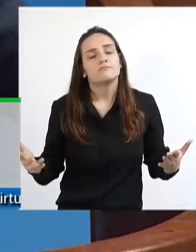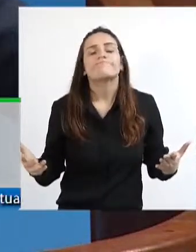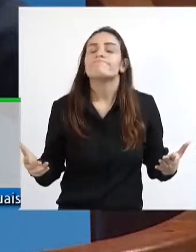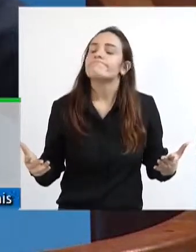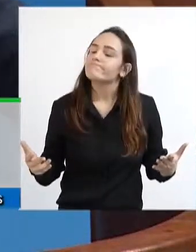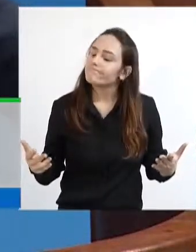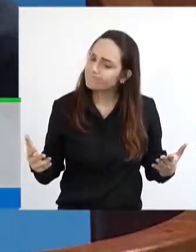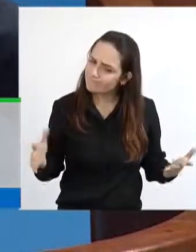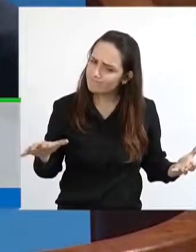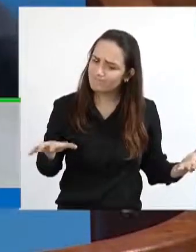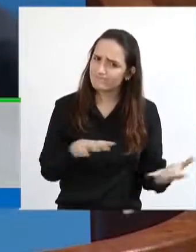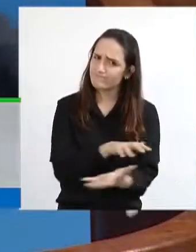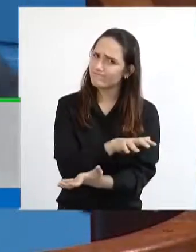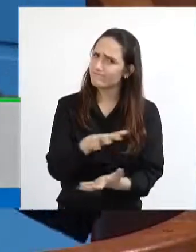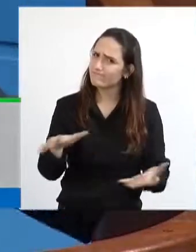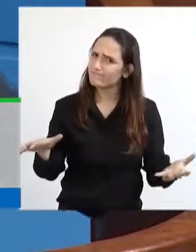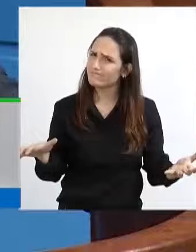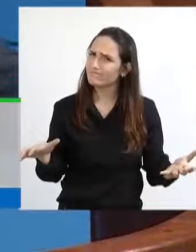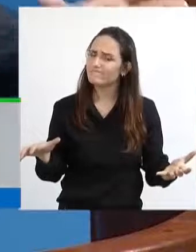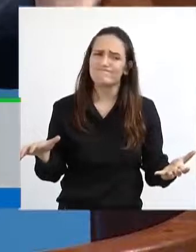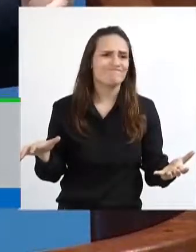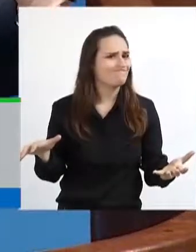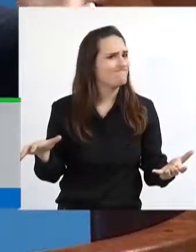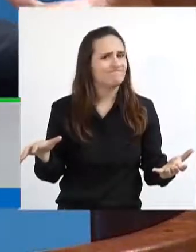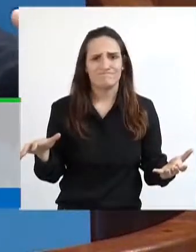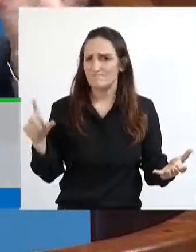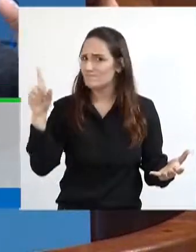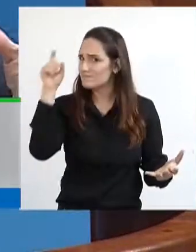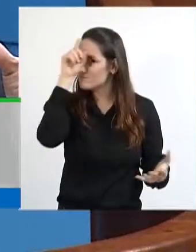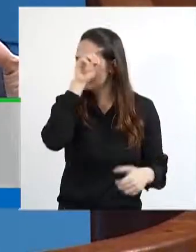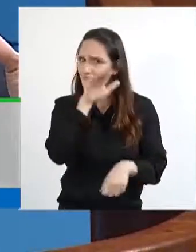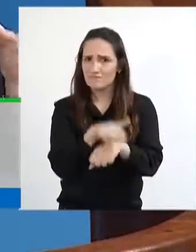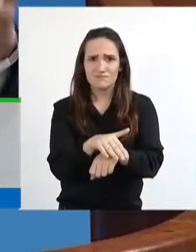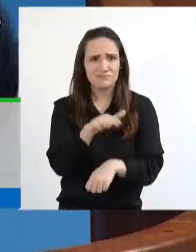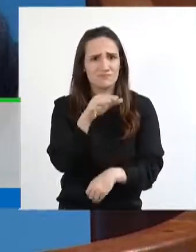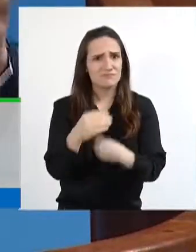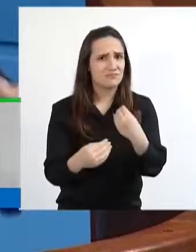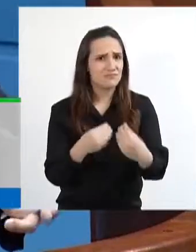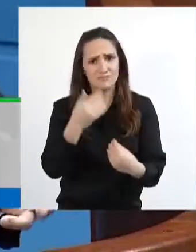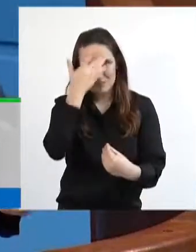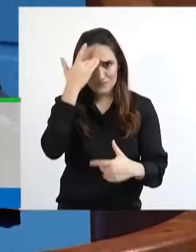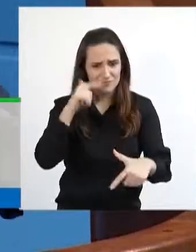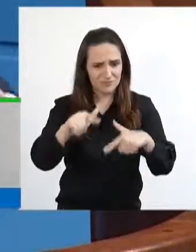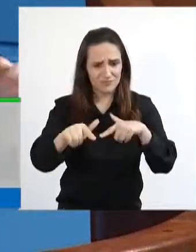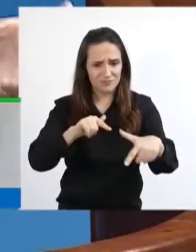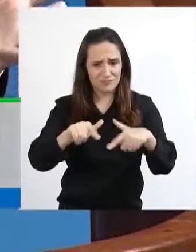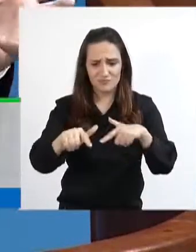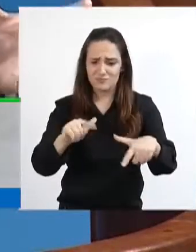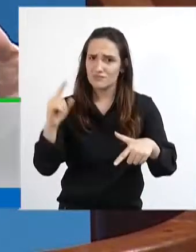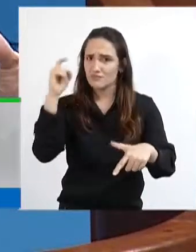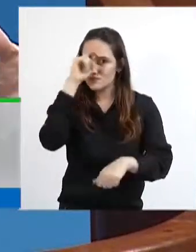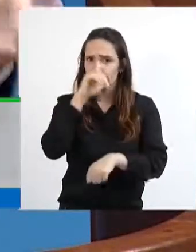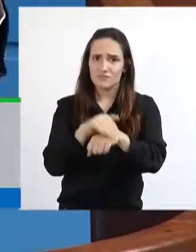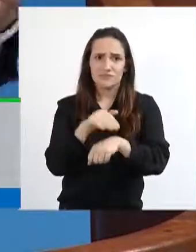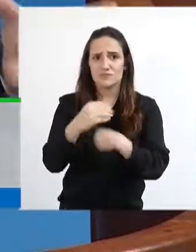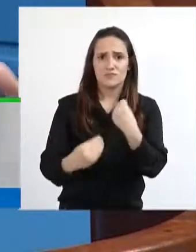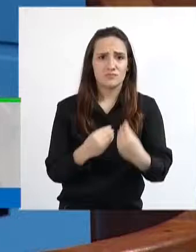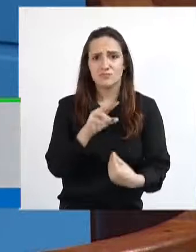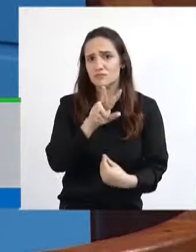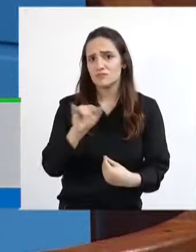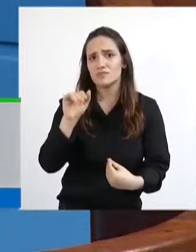uma reforma que realmente vai dificultar muito para o trabalhador